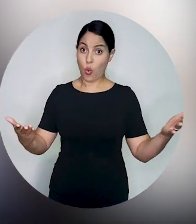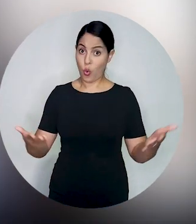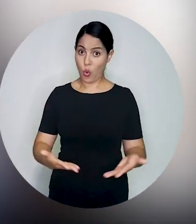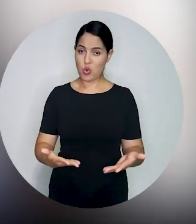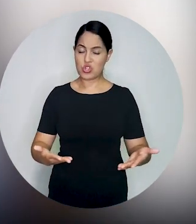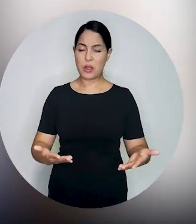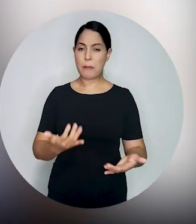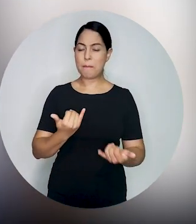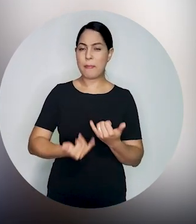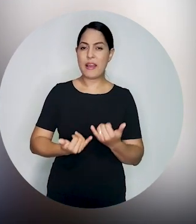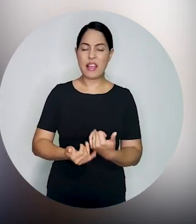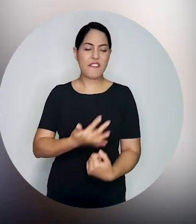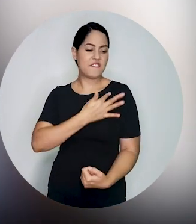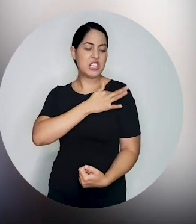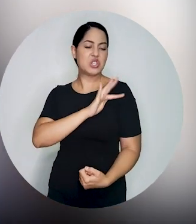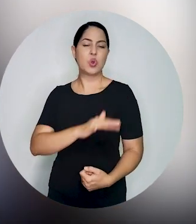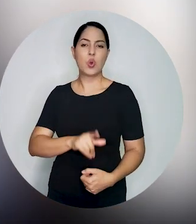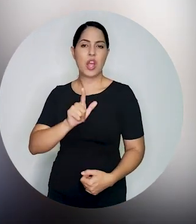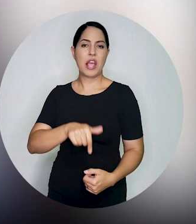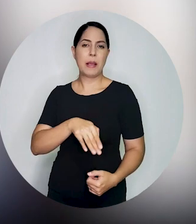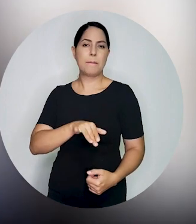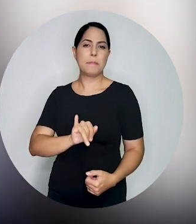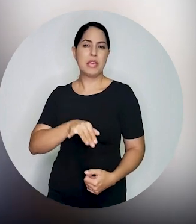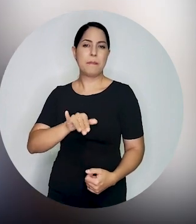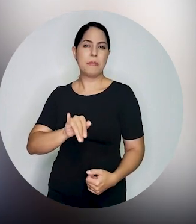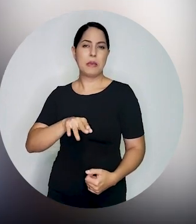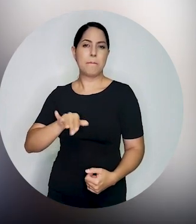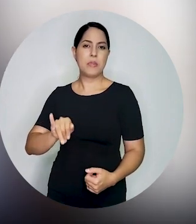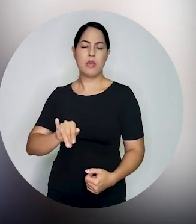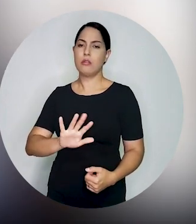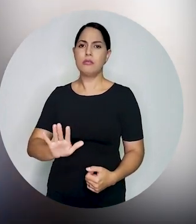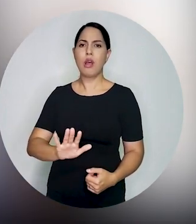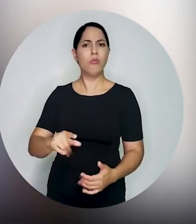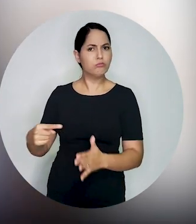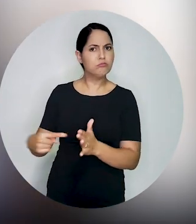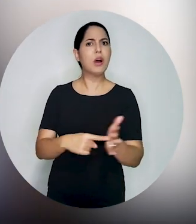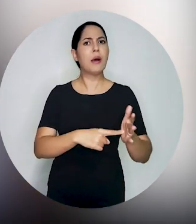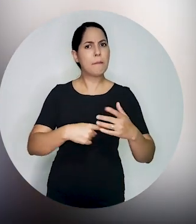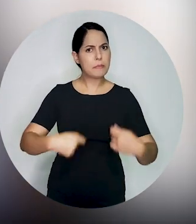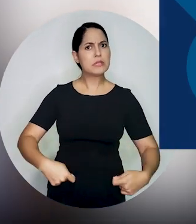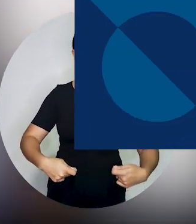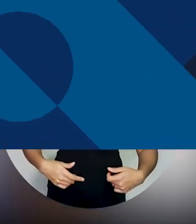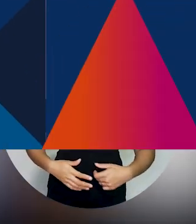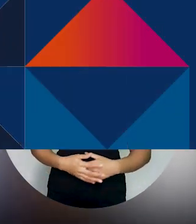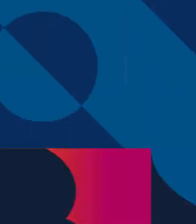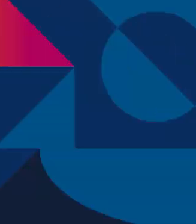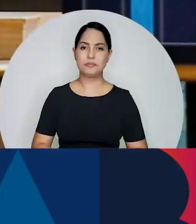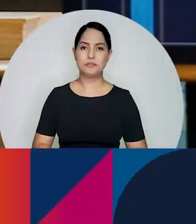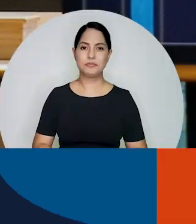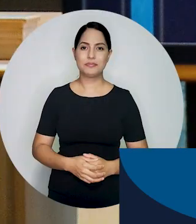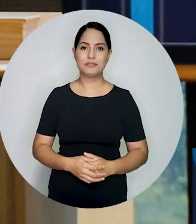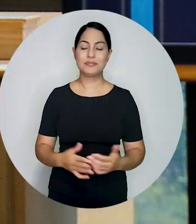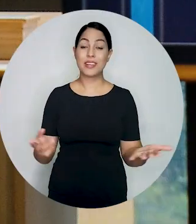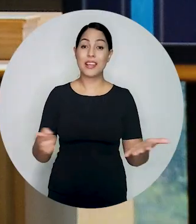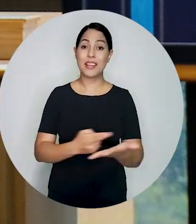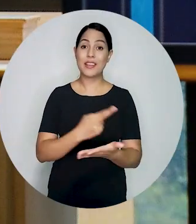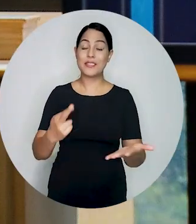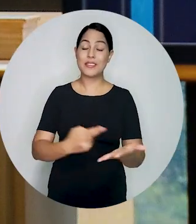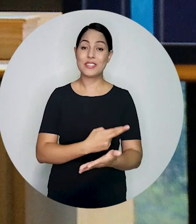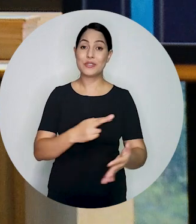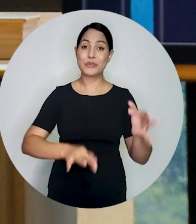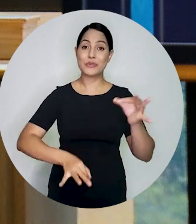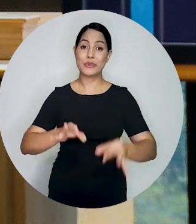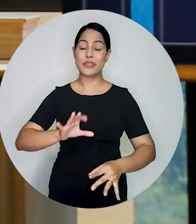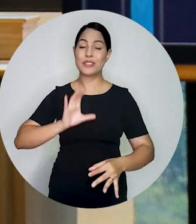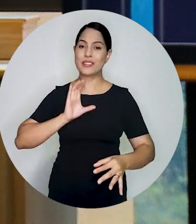sempre se teve e hoje é considerado como uma frescura, um mimimi. O racismo ele deve ser denunciado. A primeira edição da